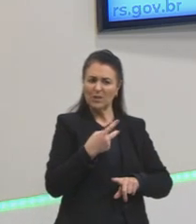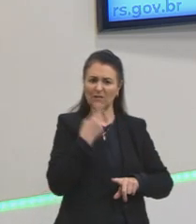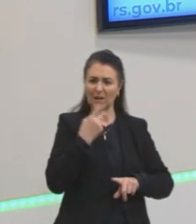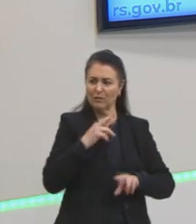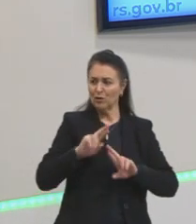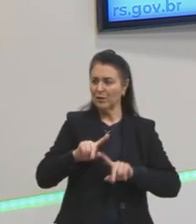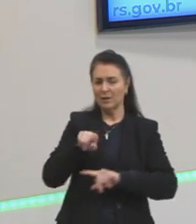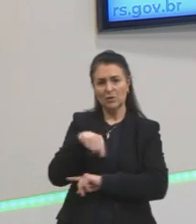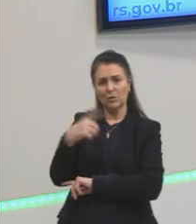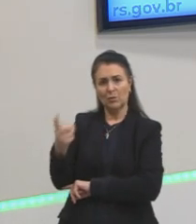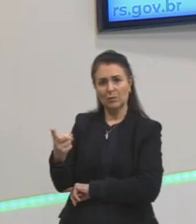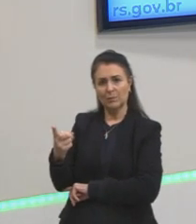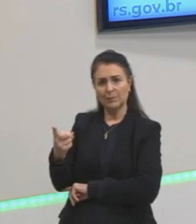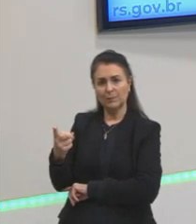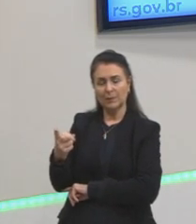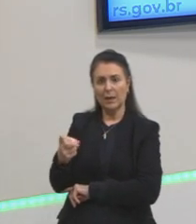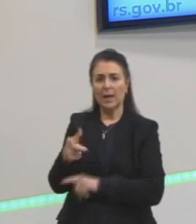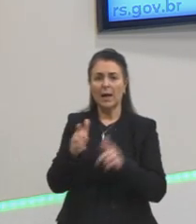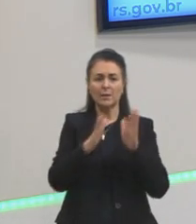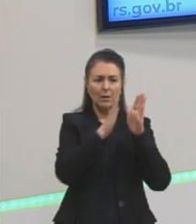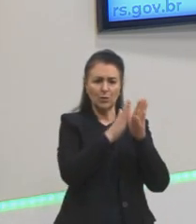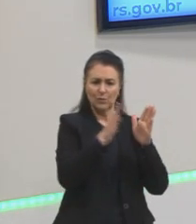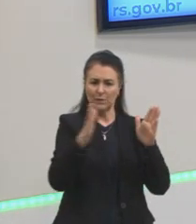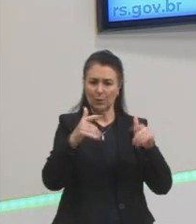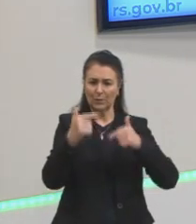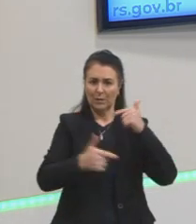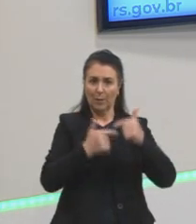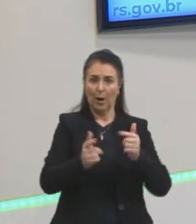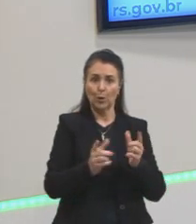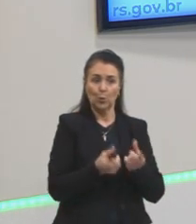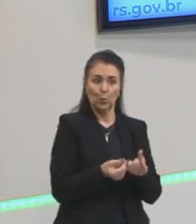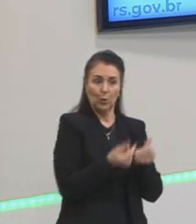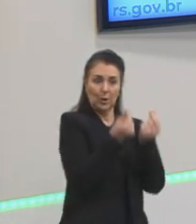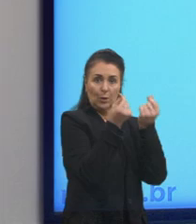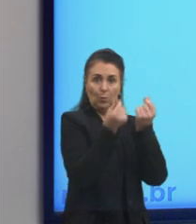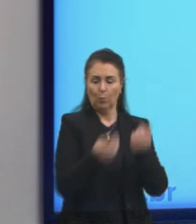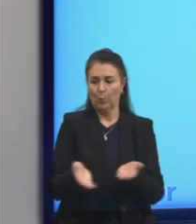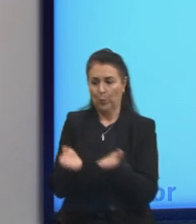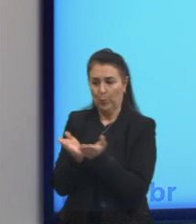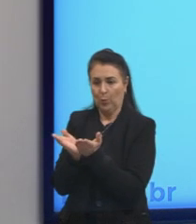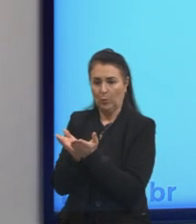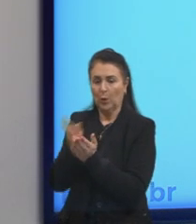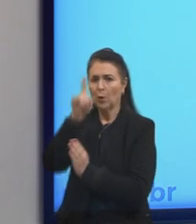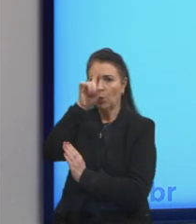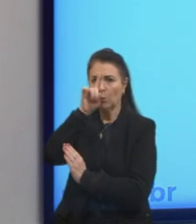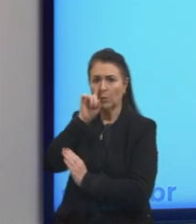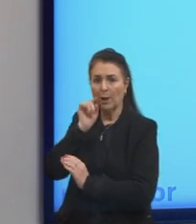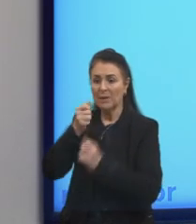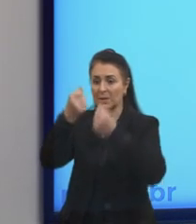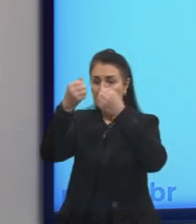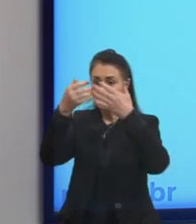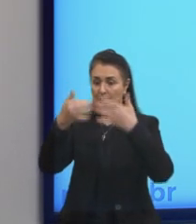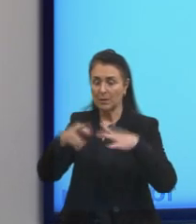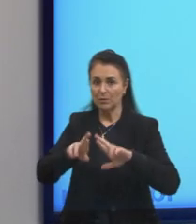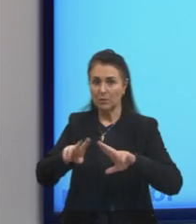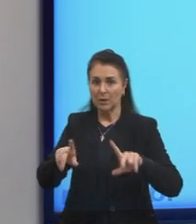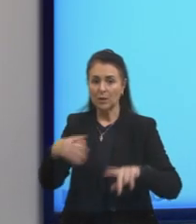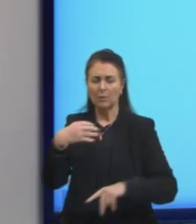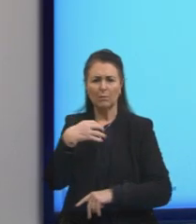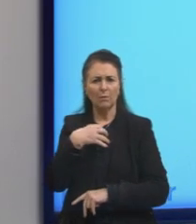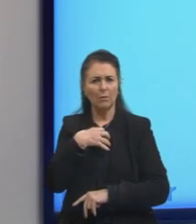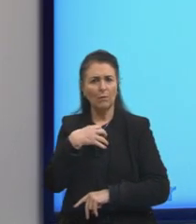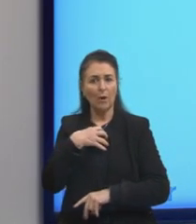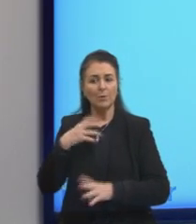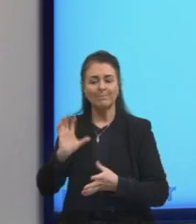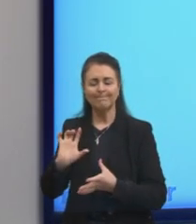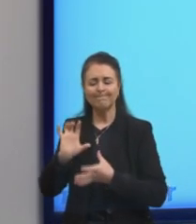de classes essa divisão do trabalho entre ricos e pobres o duro quem vai dizer que não o trabalho é uma forma de